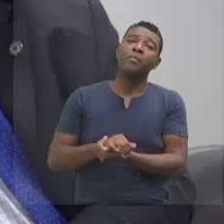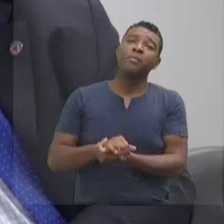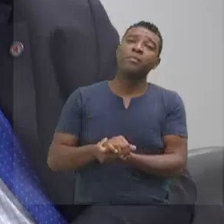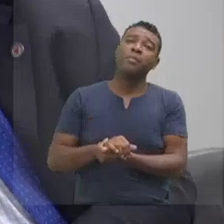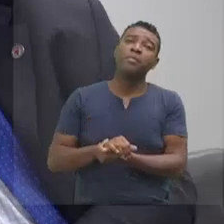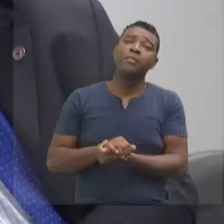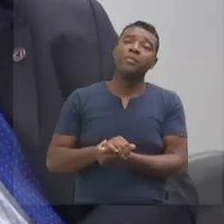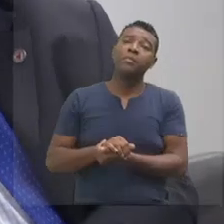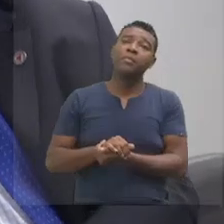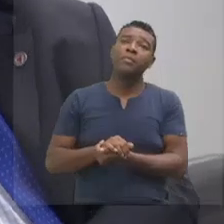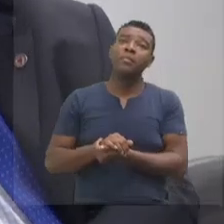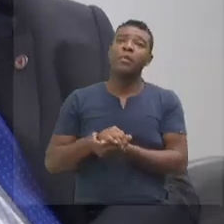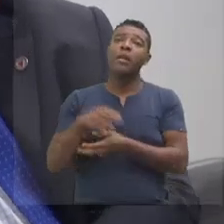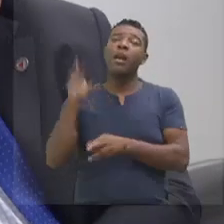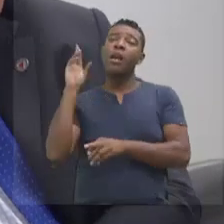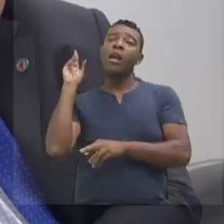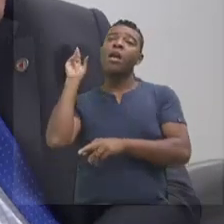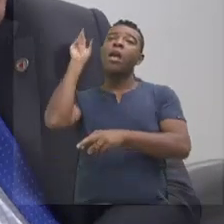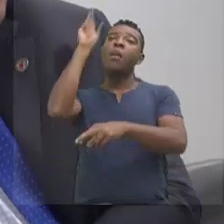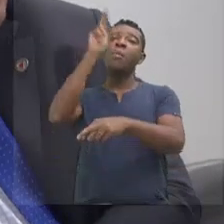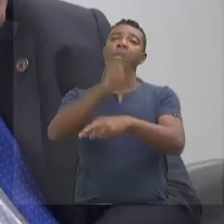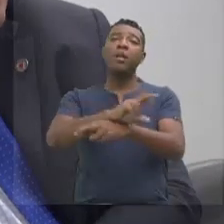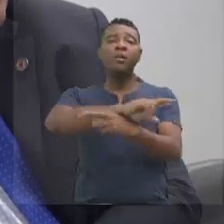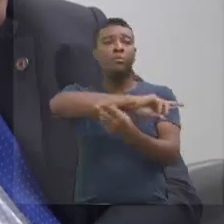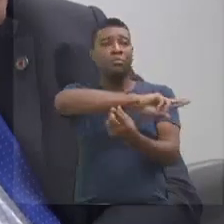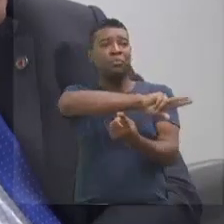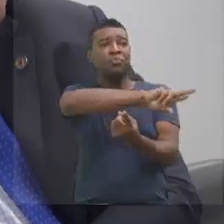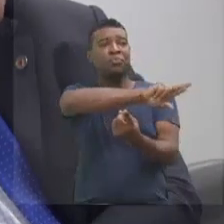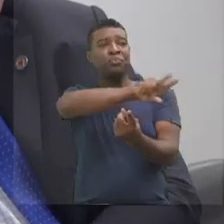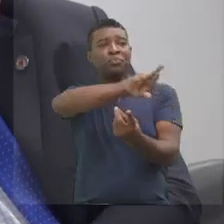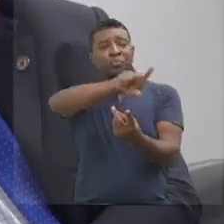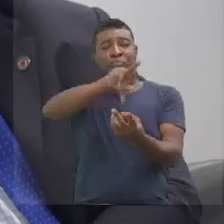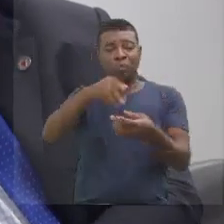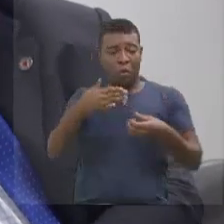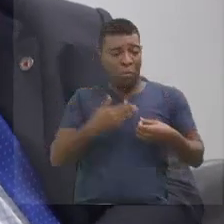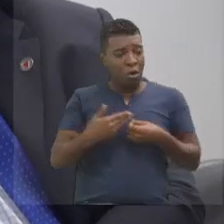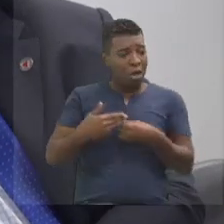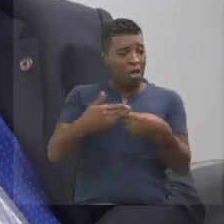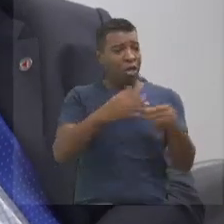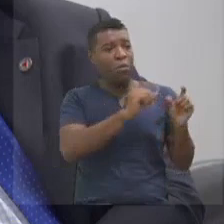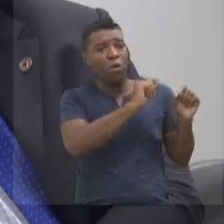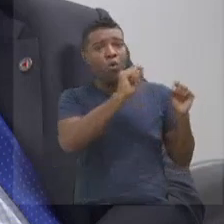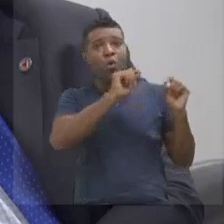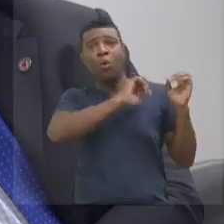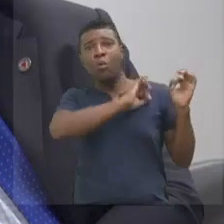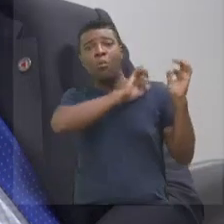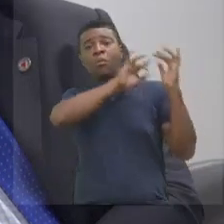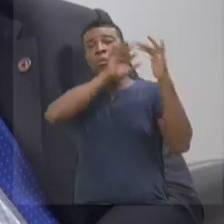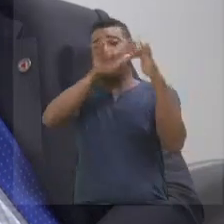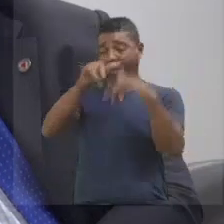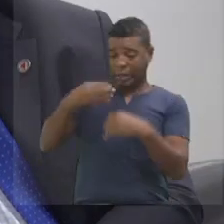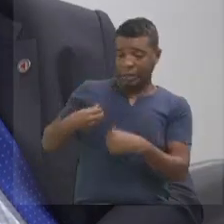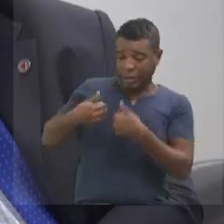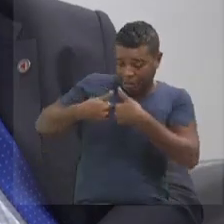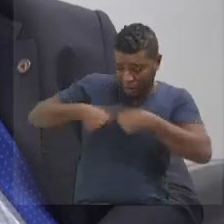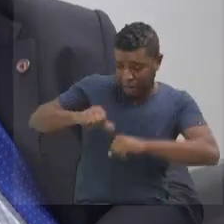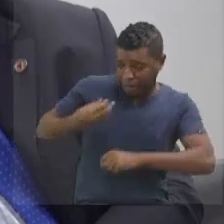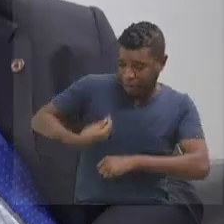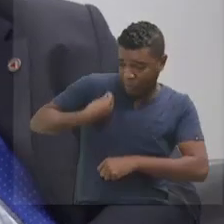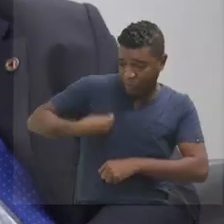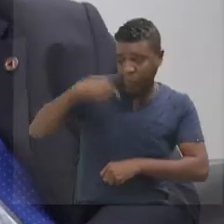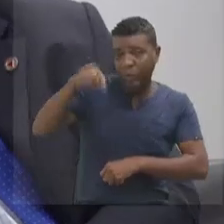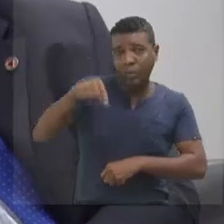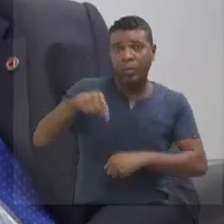representantes de diversos municípios do Estado de Minas Gerais que se fazem presentes nesta